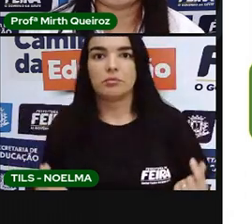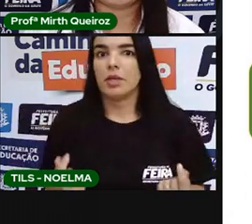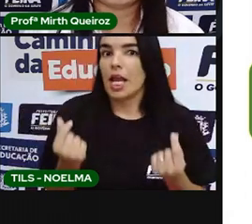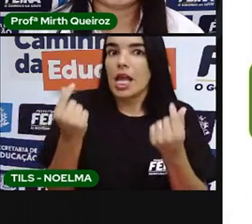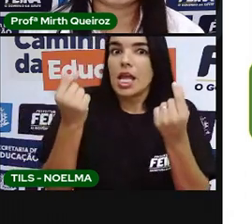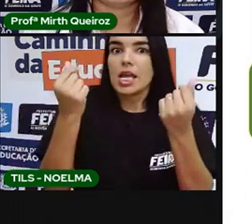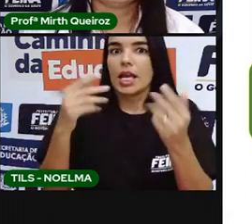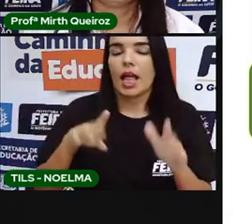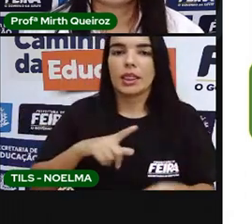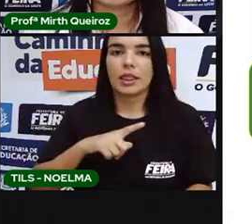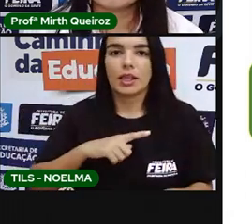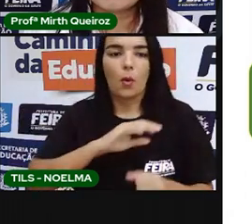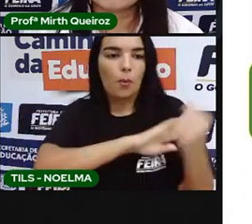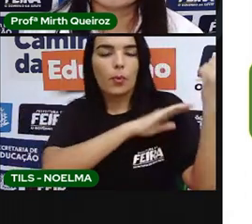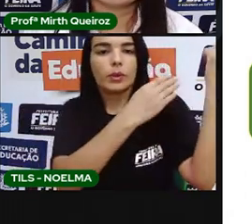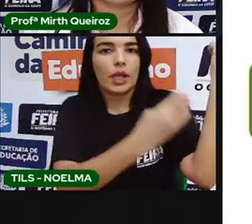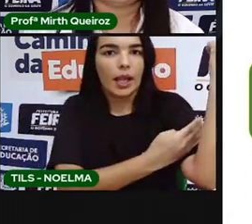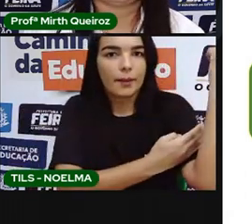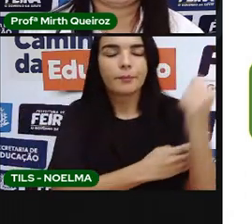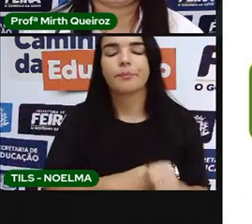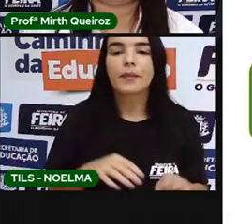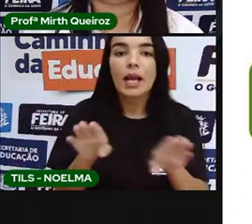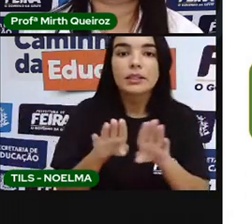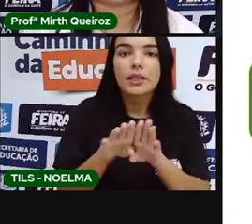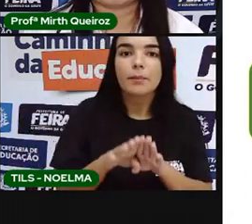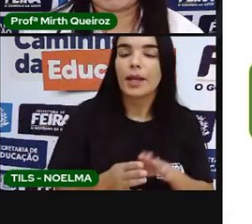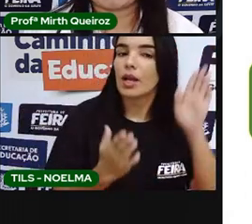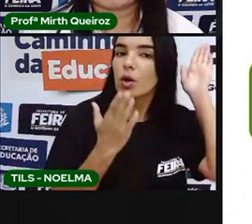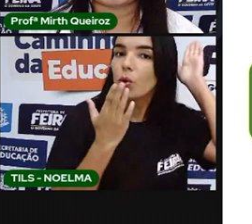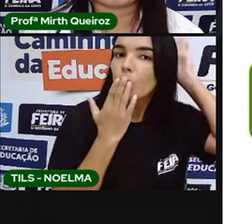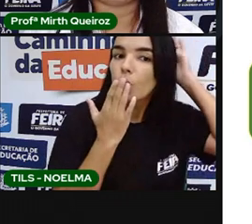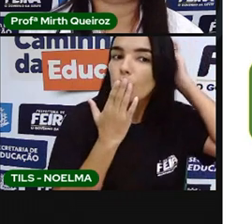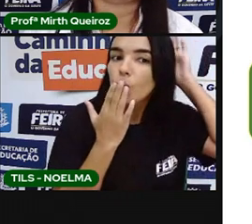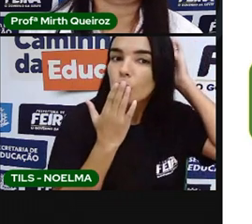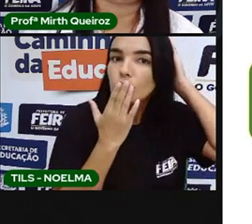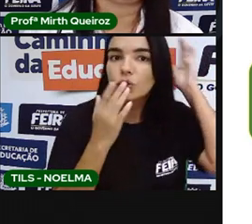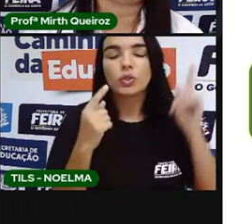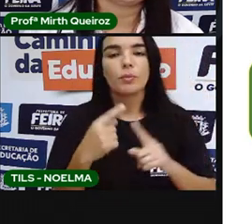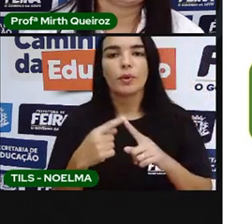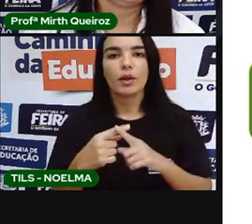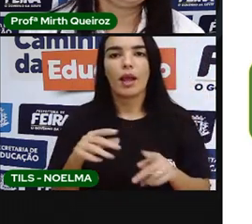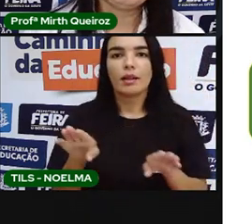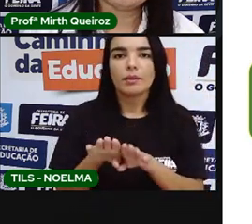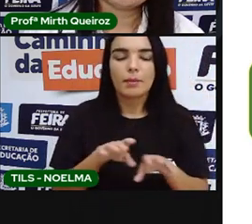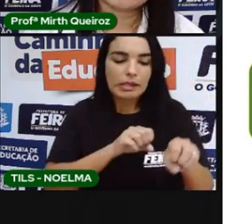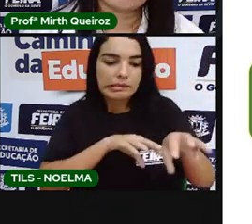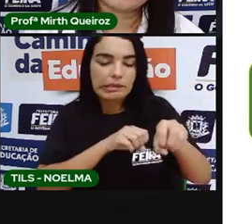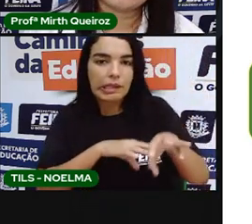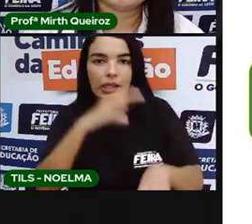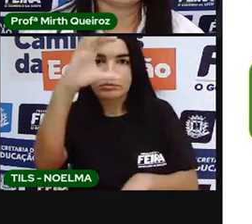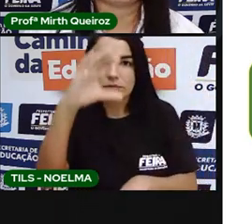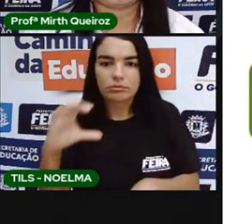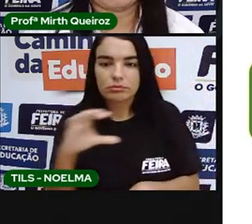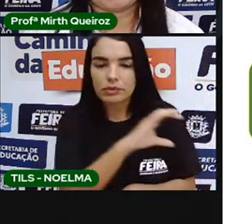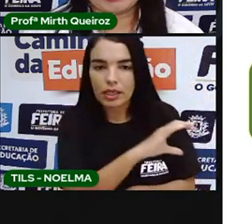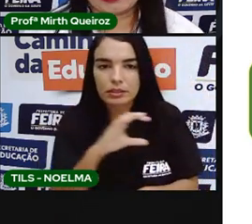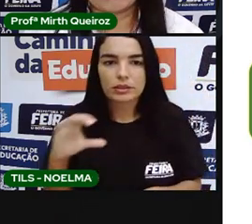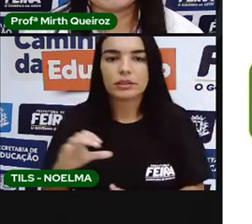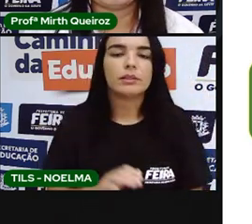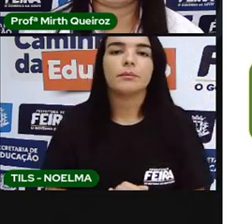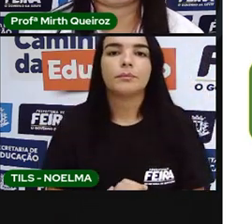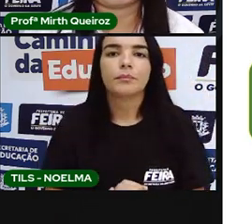porque em cima que o poder os índios que eram catequizados não é negros africanos